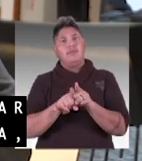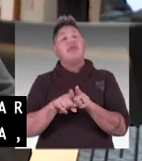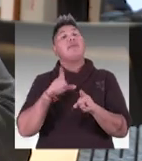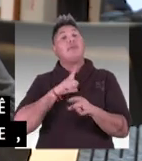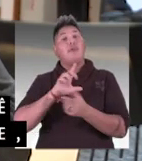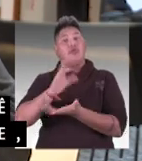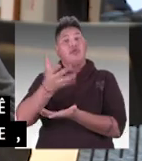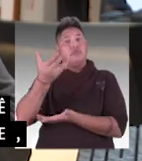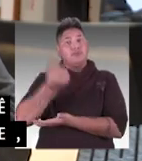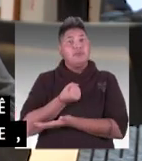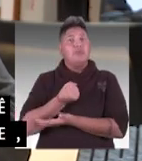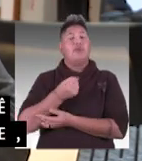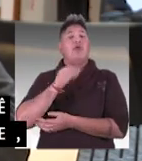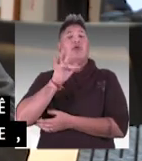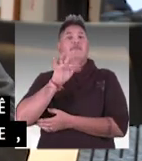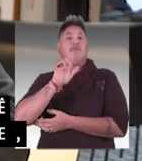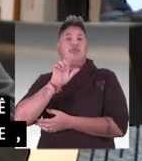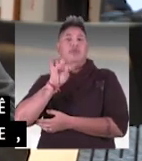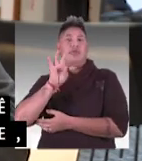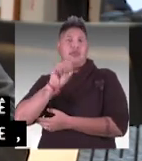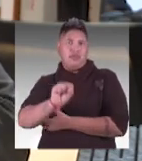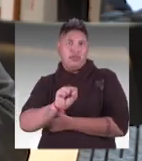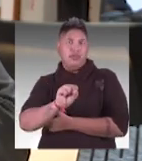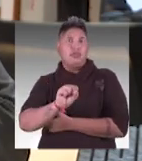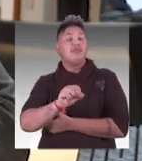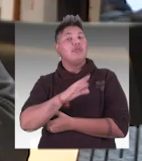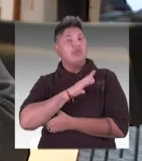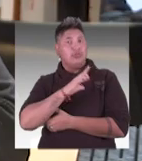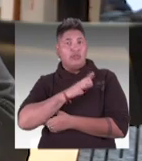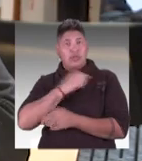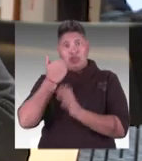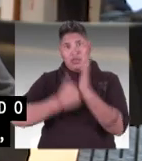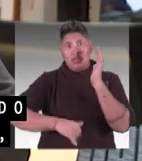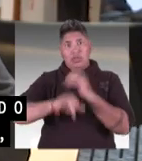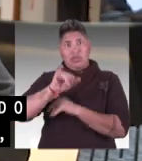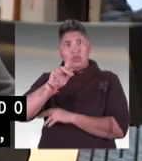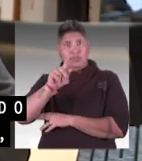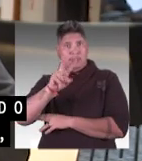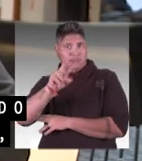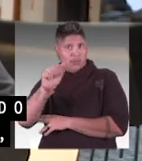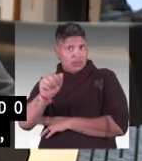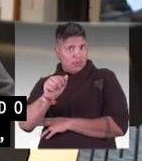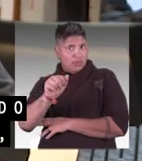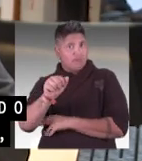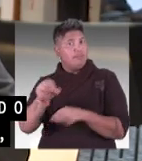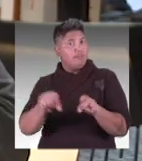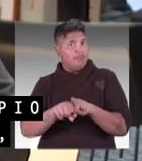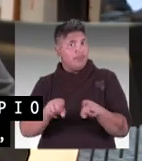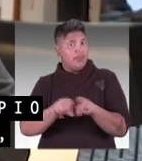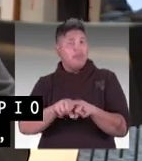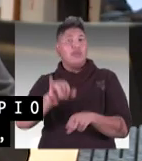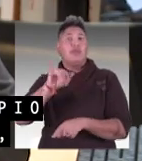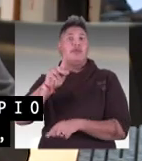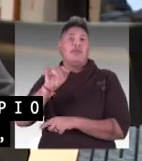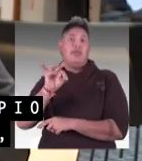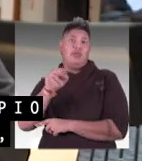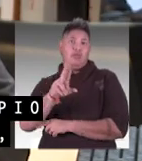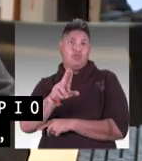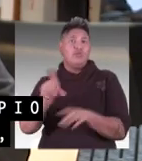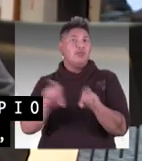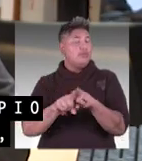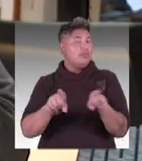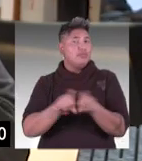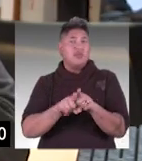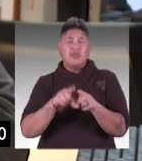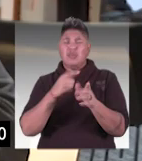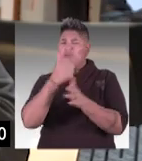fundo de garantia, por exemplo. Você vai ter, na verdade, isenção do IPVA, dependendo do estado que você estiver. Do IPTU, dependendo do município